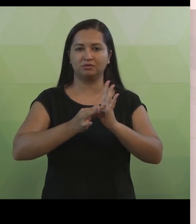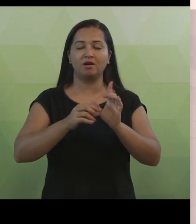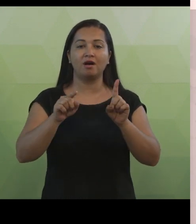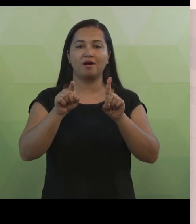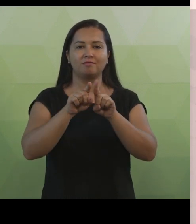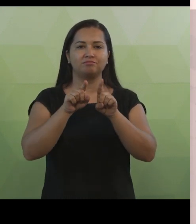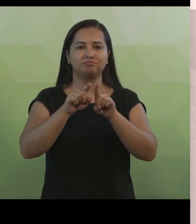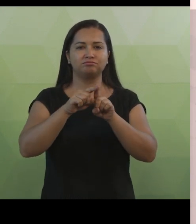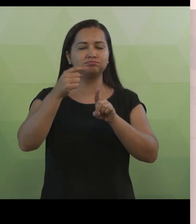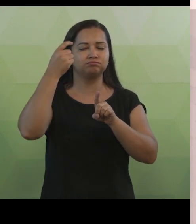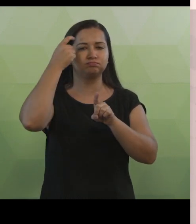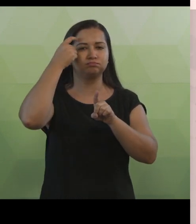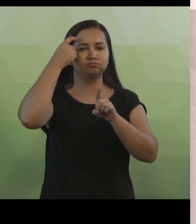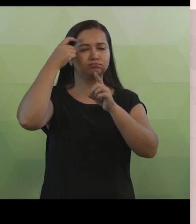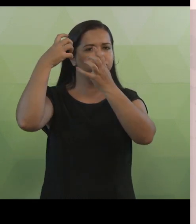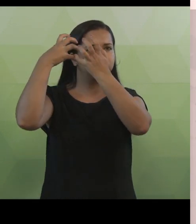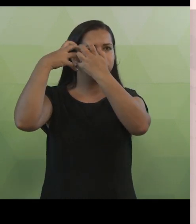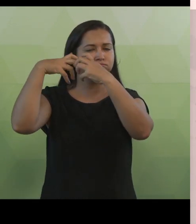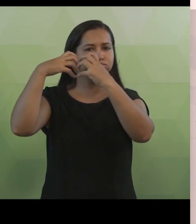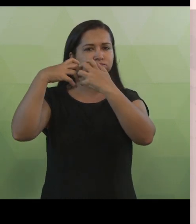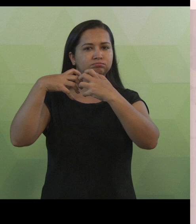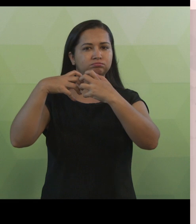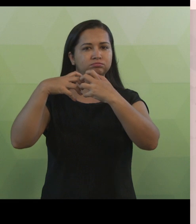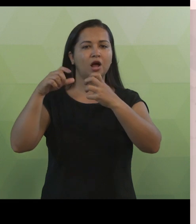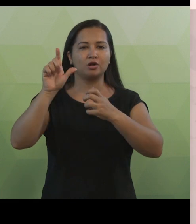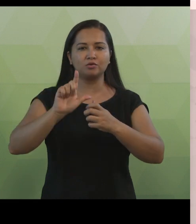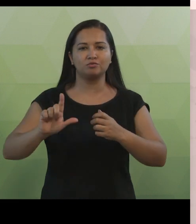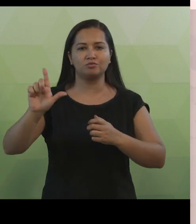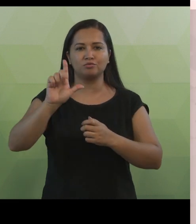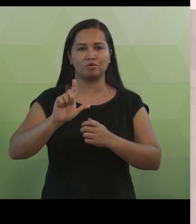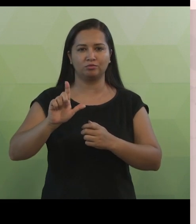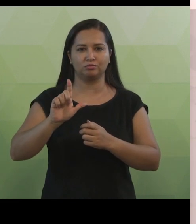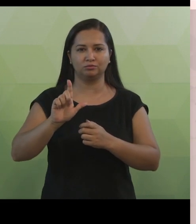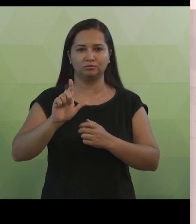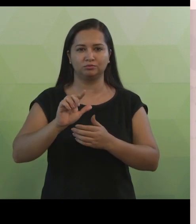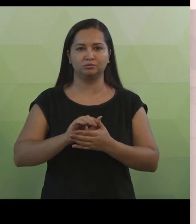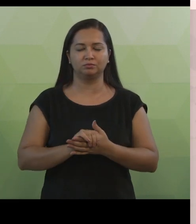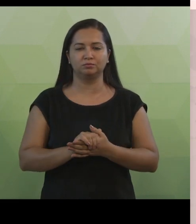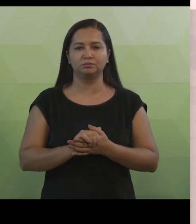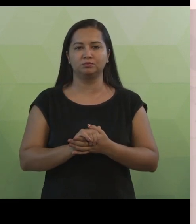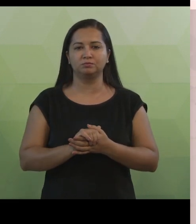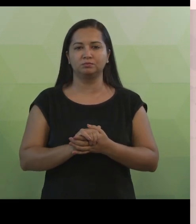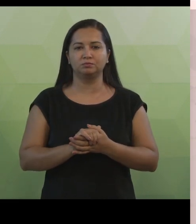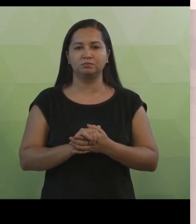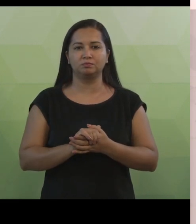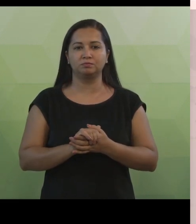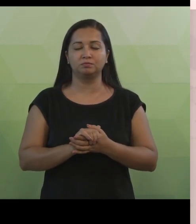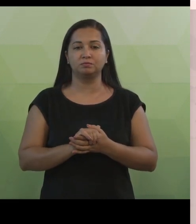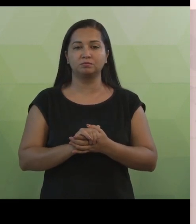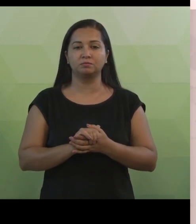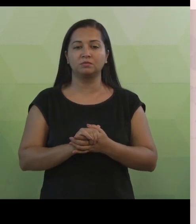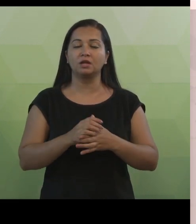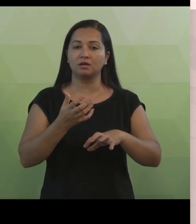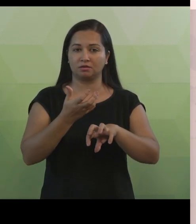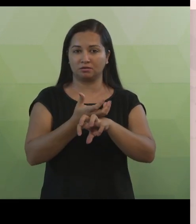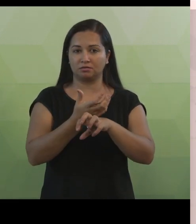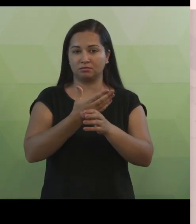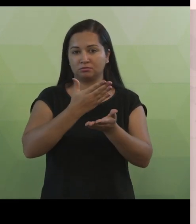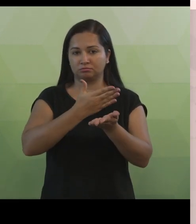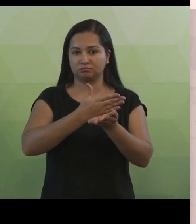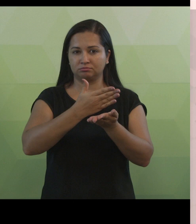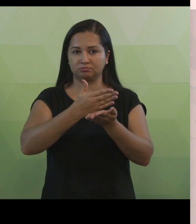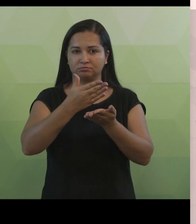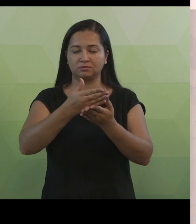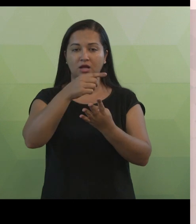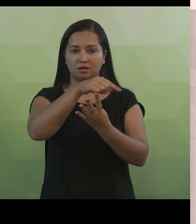desenvolver o raciocínio lógico incorporando os conceitos da orientação a objetos. O conteúdo programático está dividido em 4